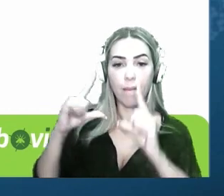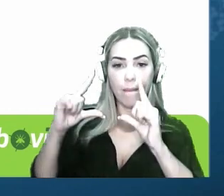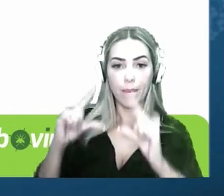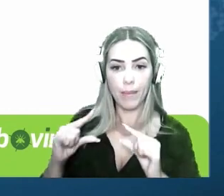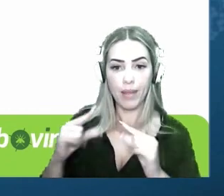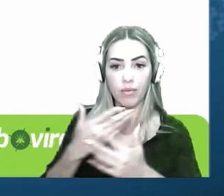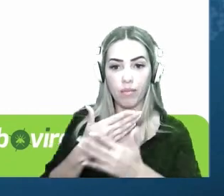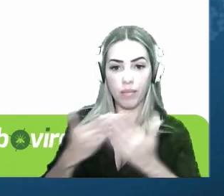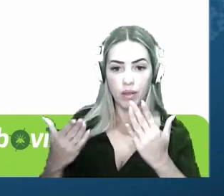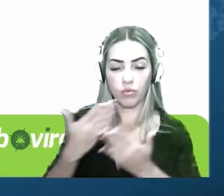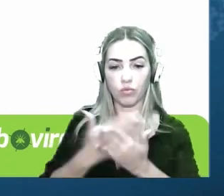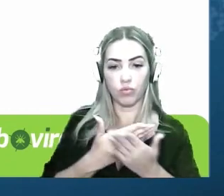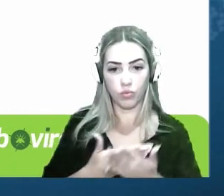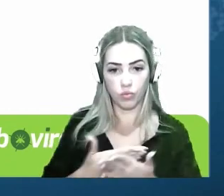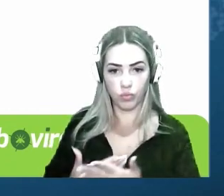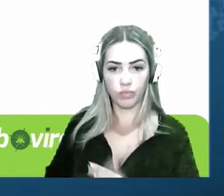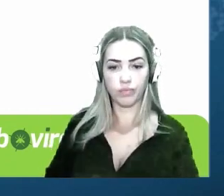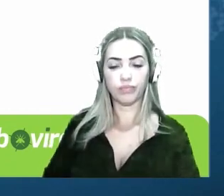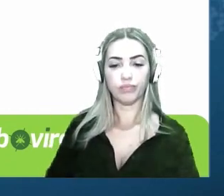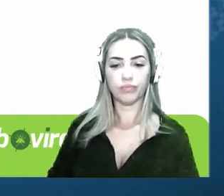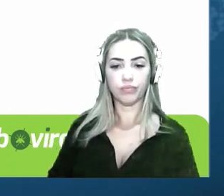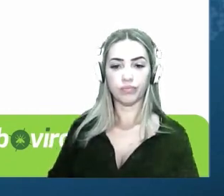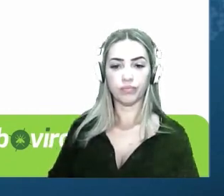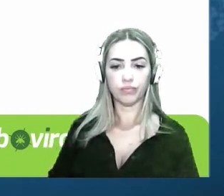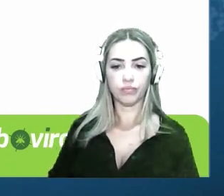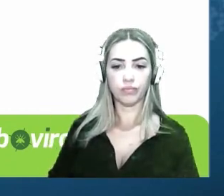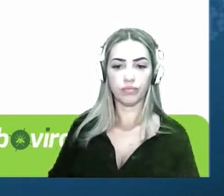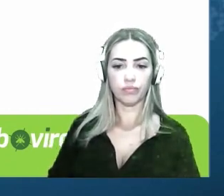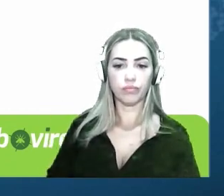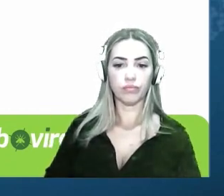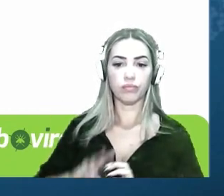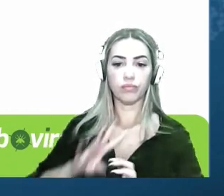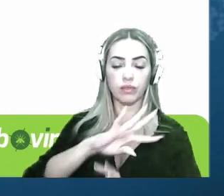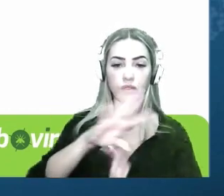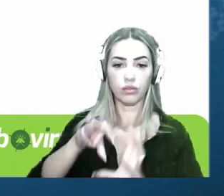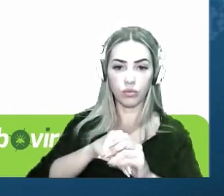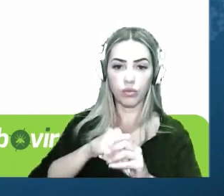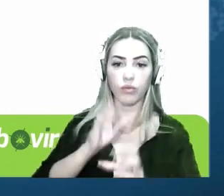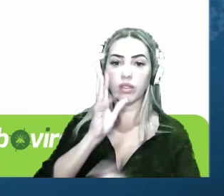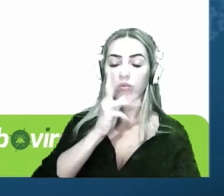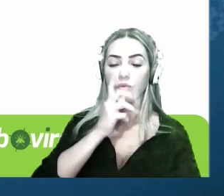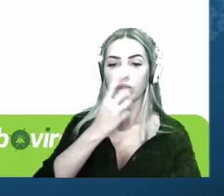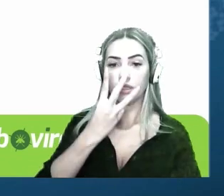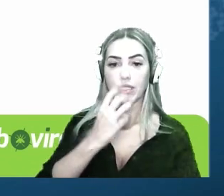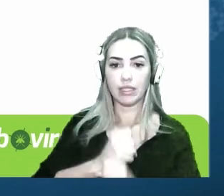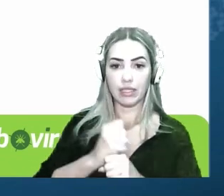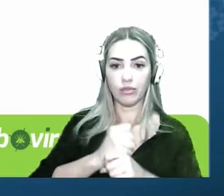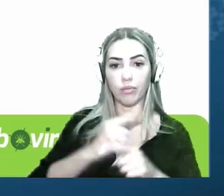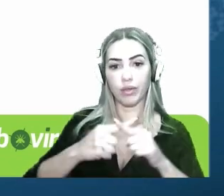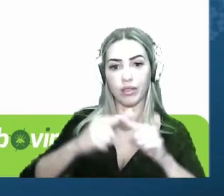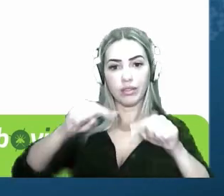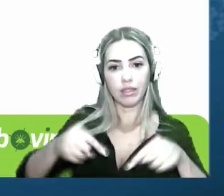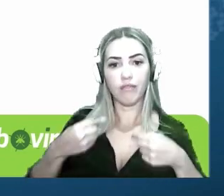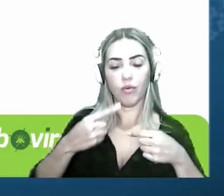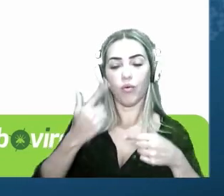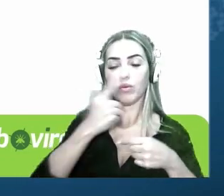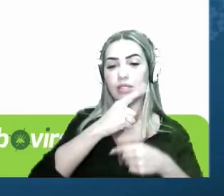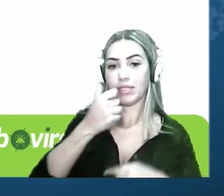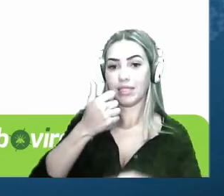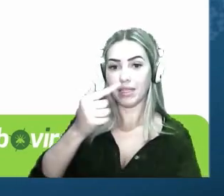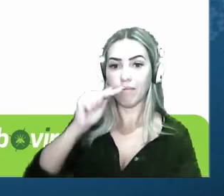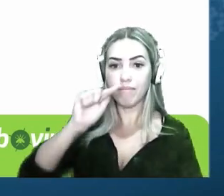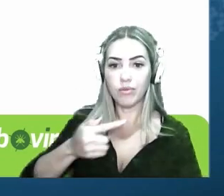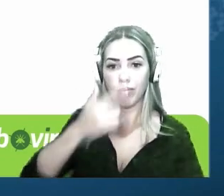estudo. A inclusão dos participantes demorou 3 anos, primeiro porque é desafiador a gente recrutar 17 mil pessoas para um estudo de